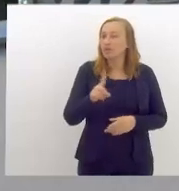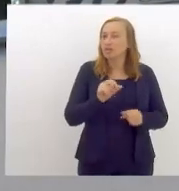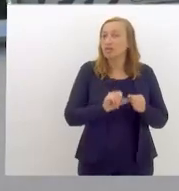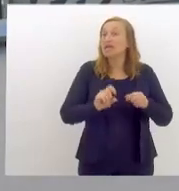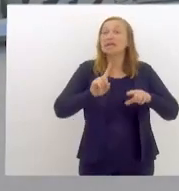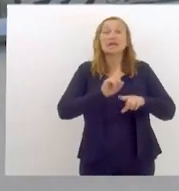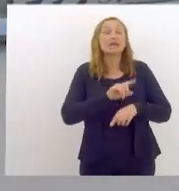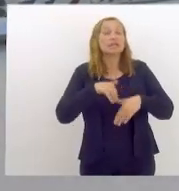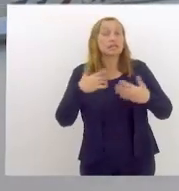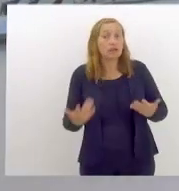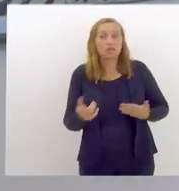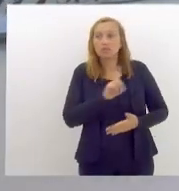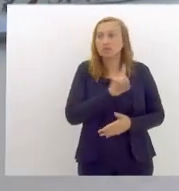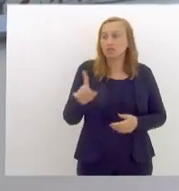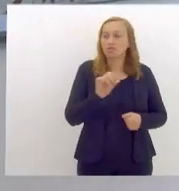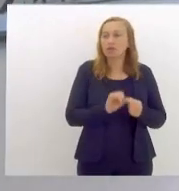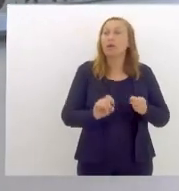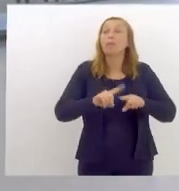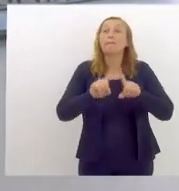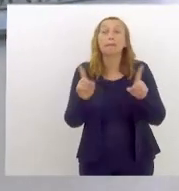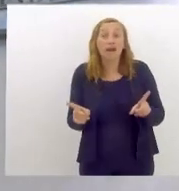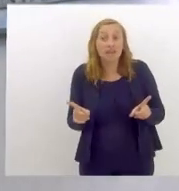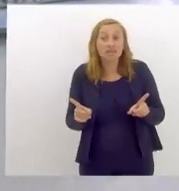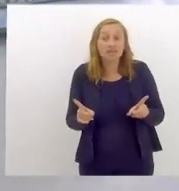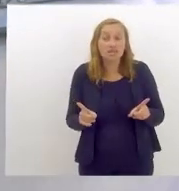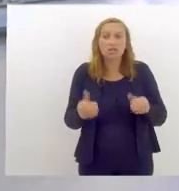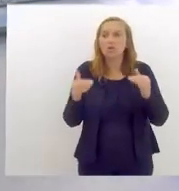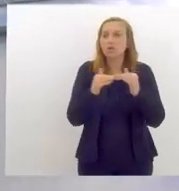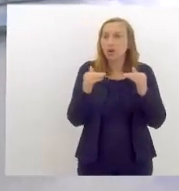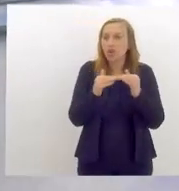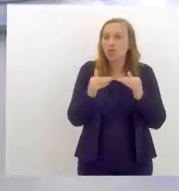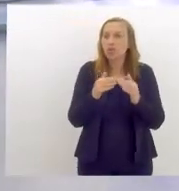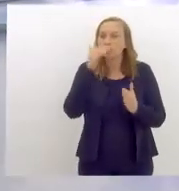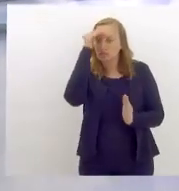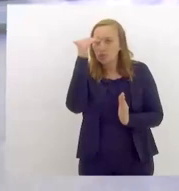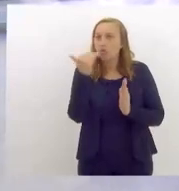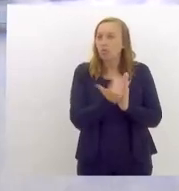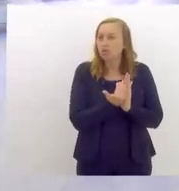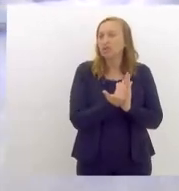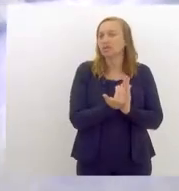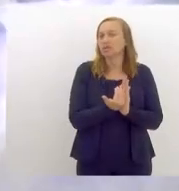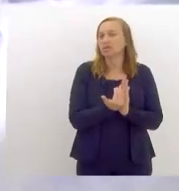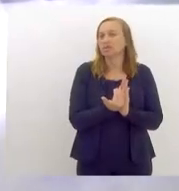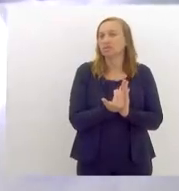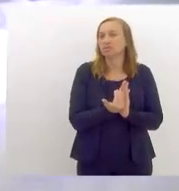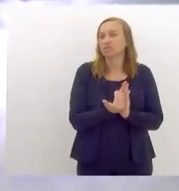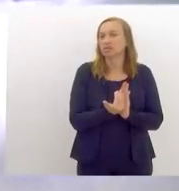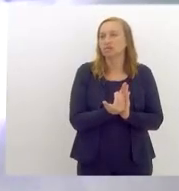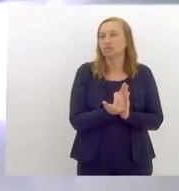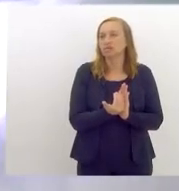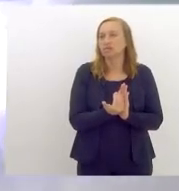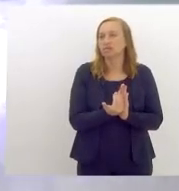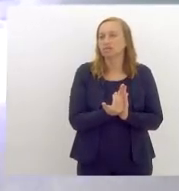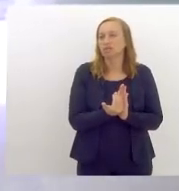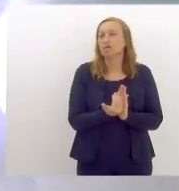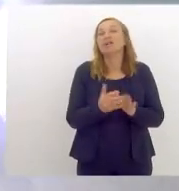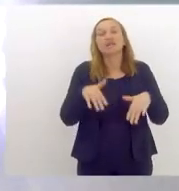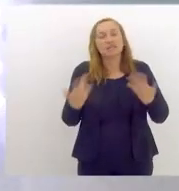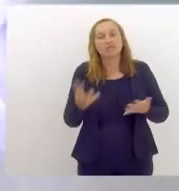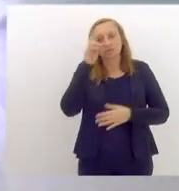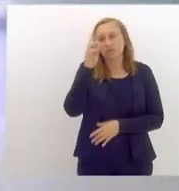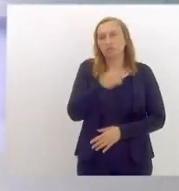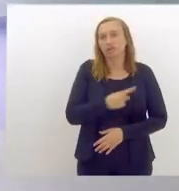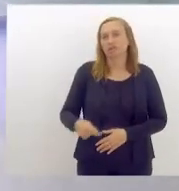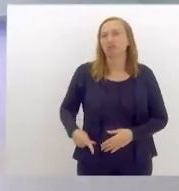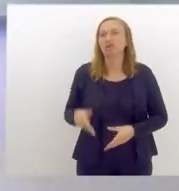fazer então eu não vou fazer mas o acordo tá sendo cumprido o acordo tá sendo cumprido então senhor